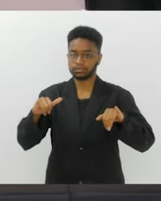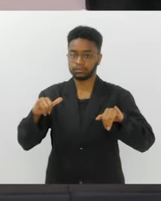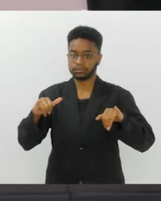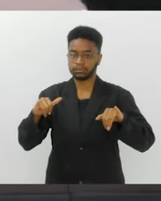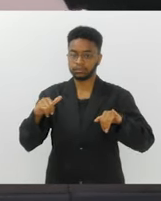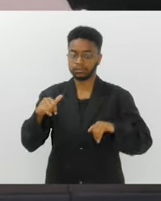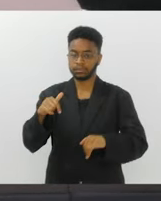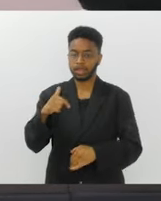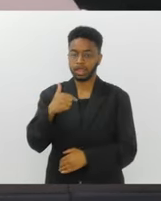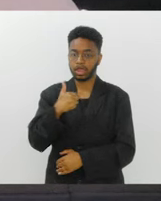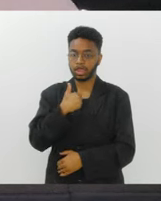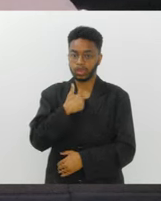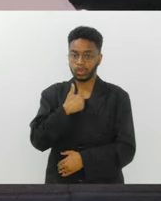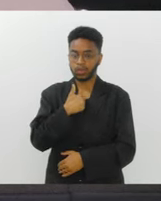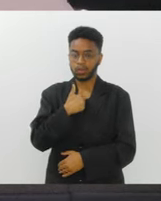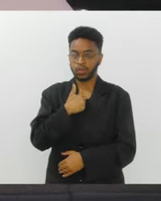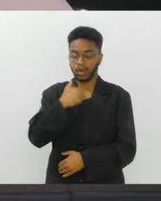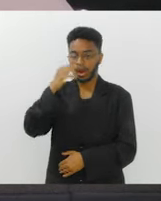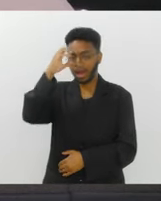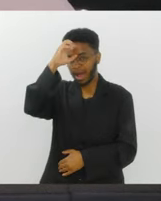eu aprendi